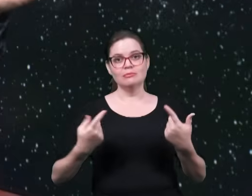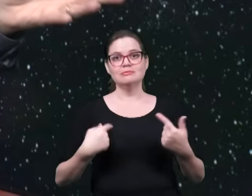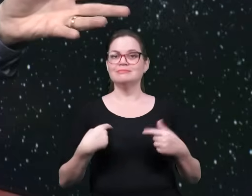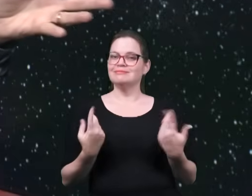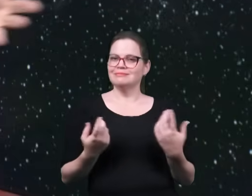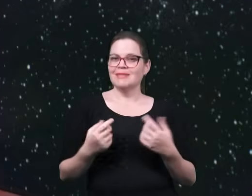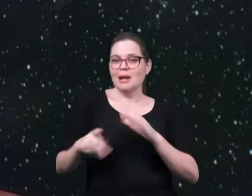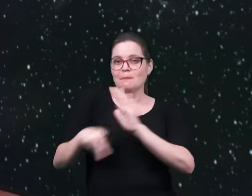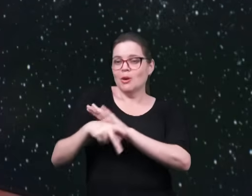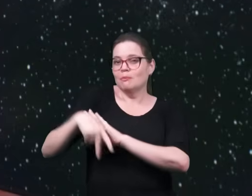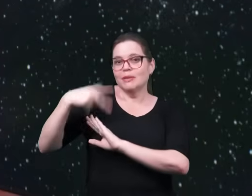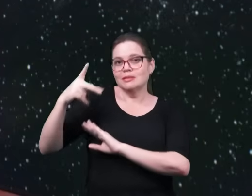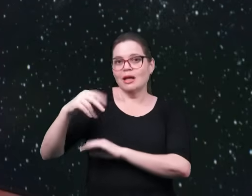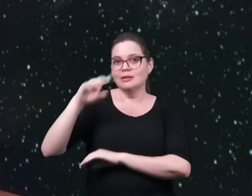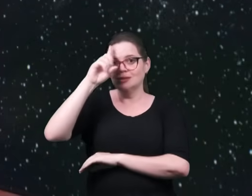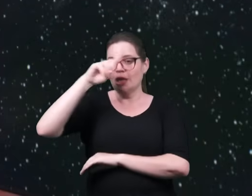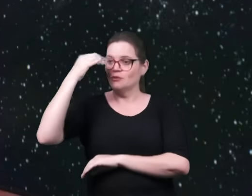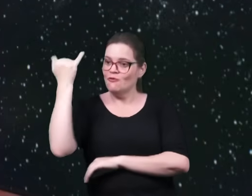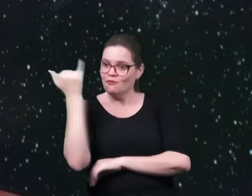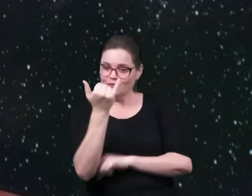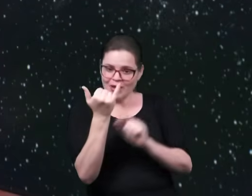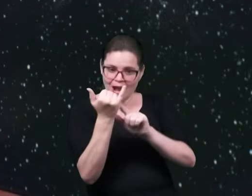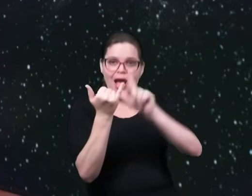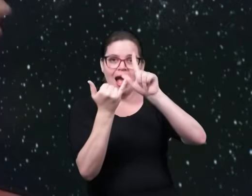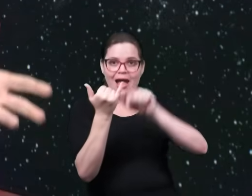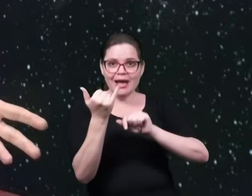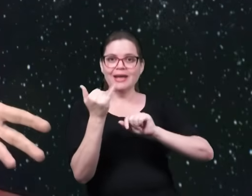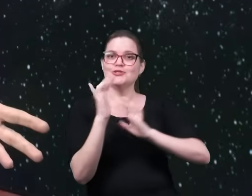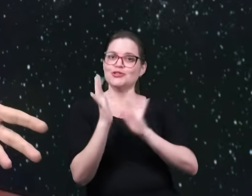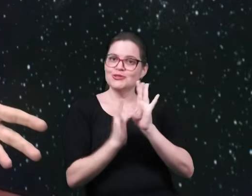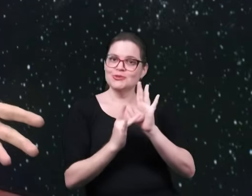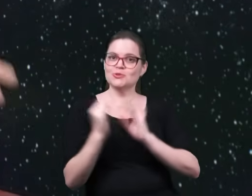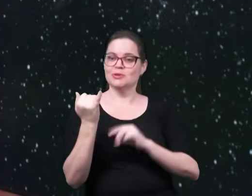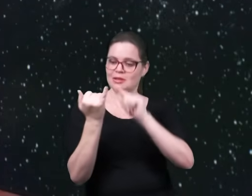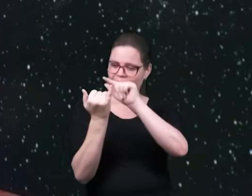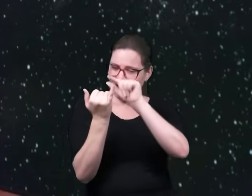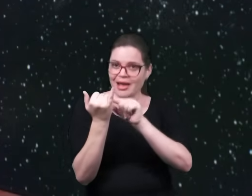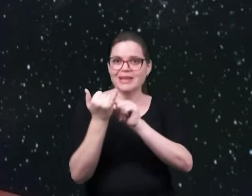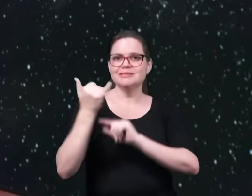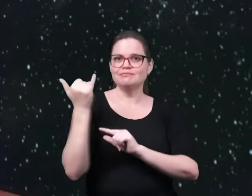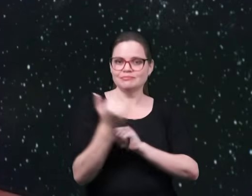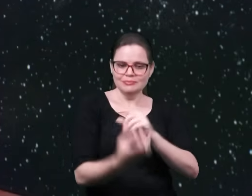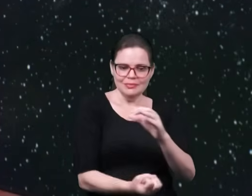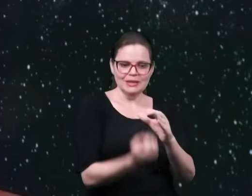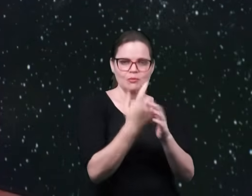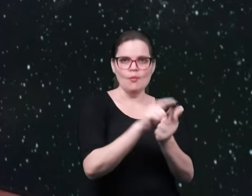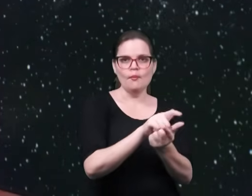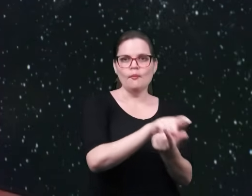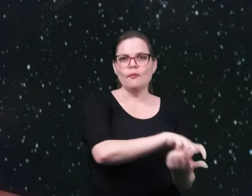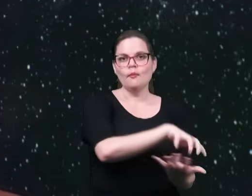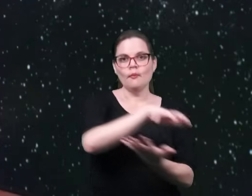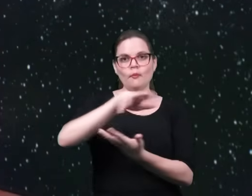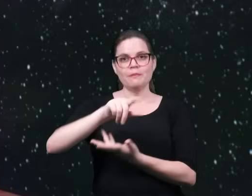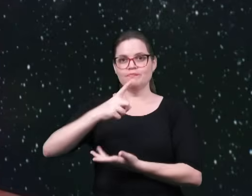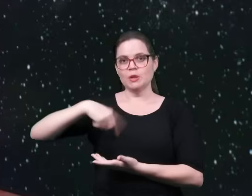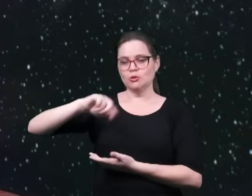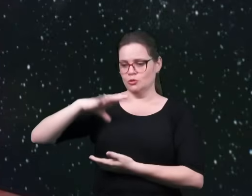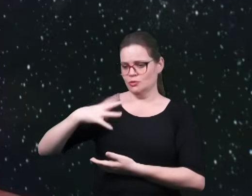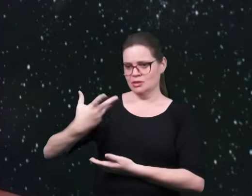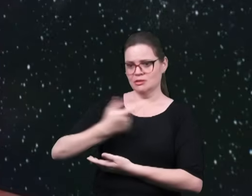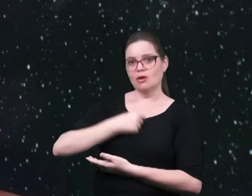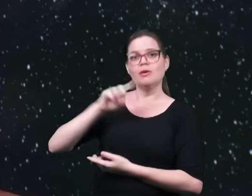feito pela palavra todas as coisas subsistem, nós somos salvos pela palavra,